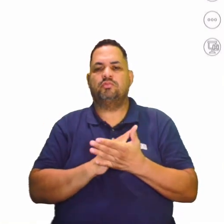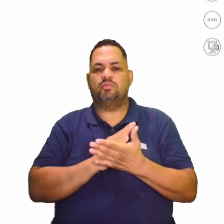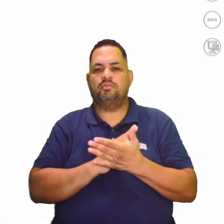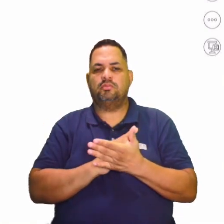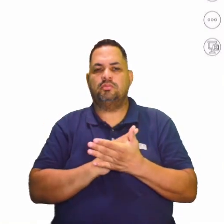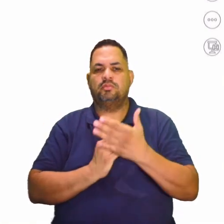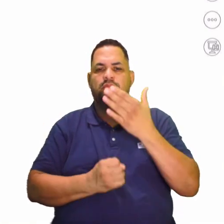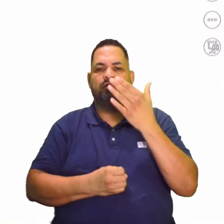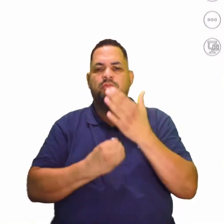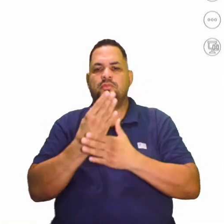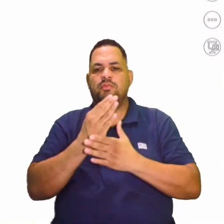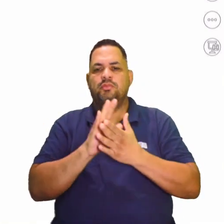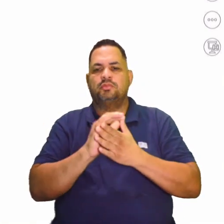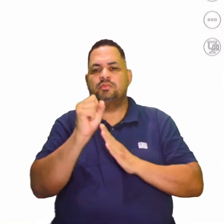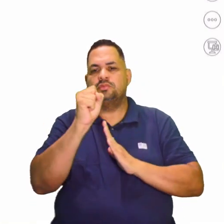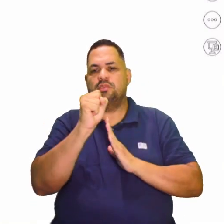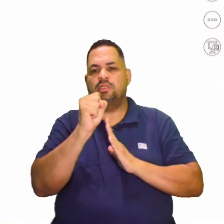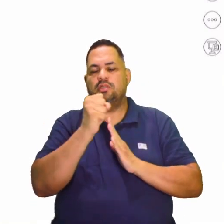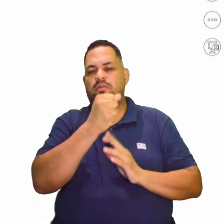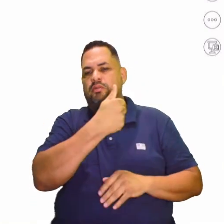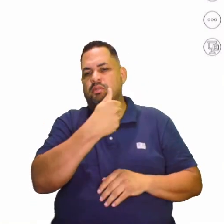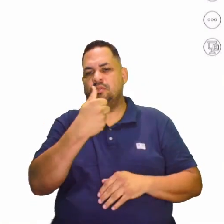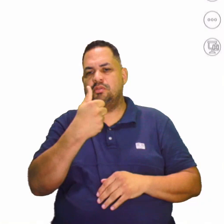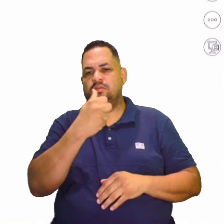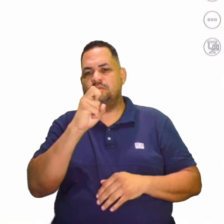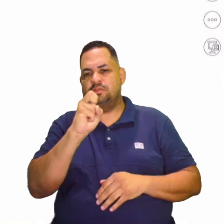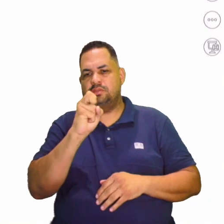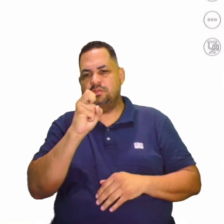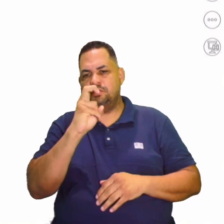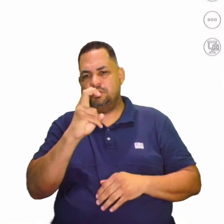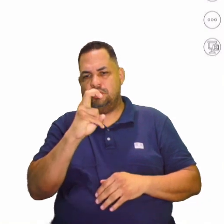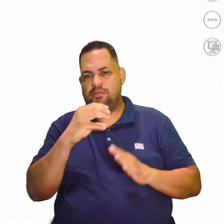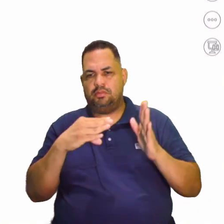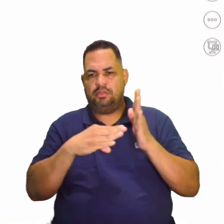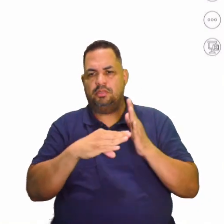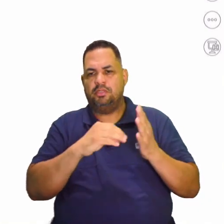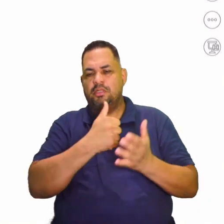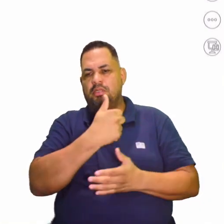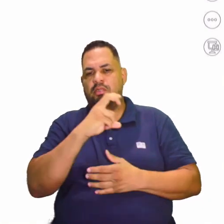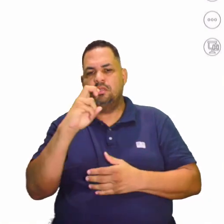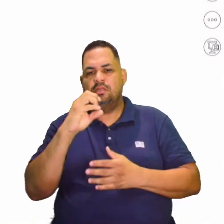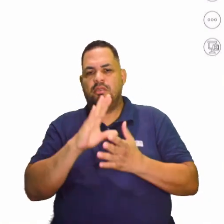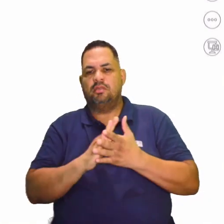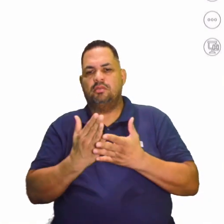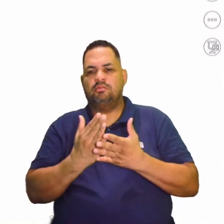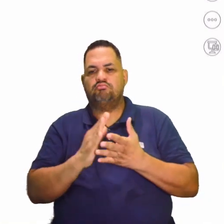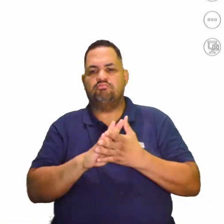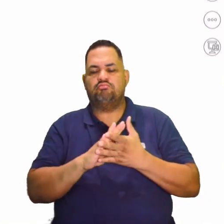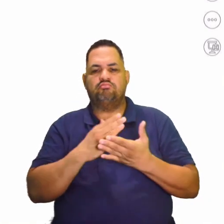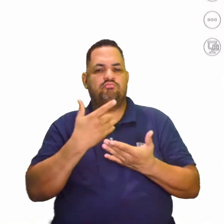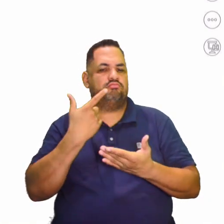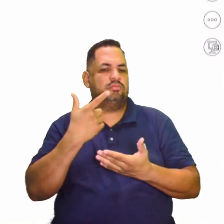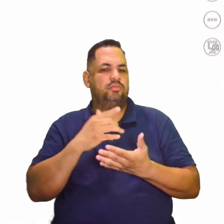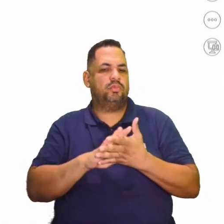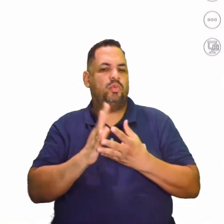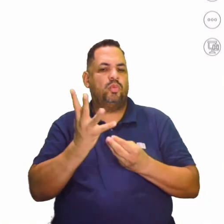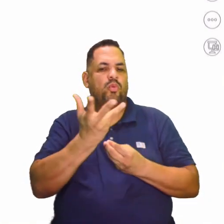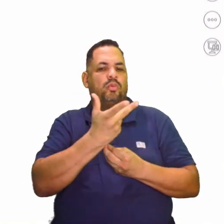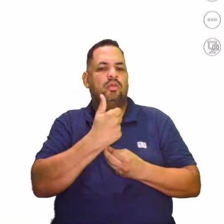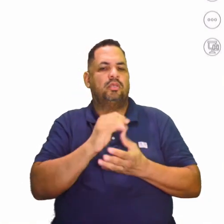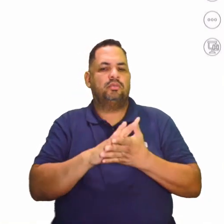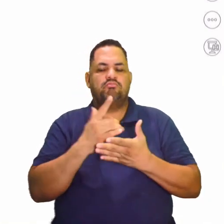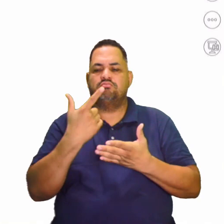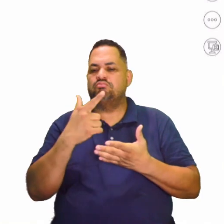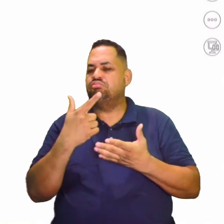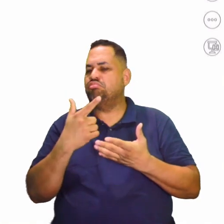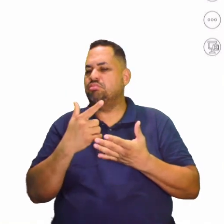e XV. O estilo bizantino tirava, então, a liberdade do artista, tinha que seguir o